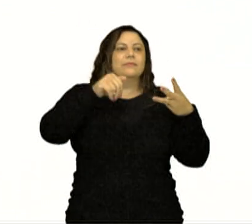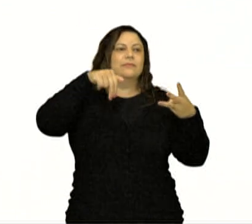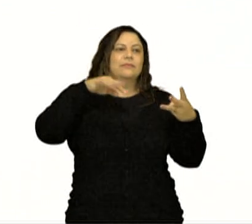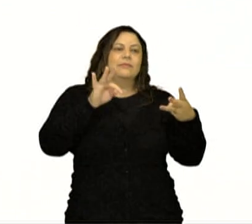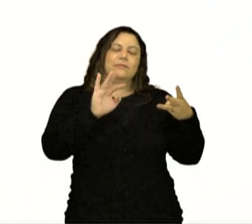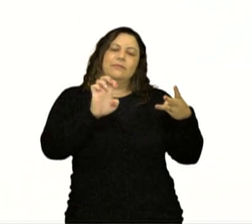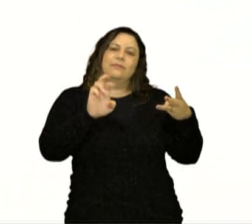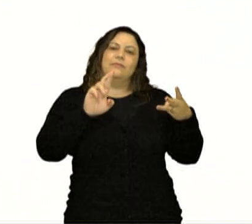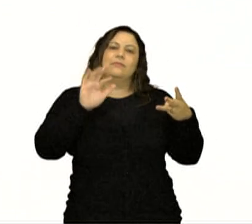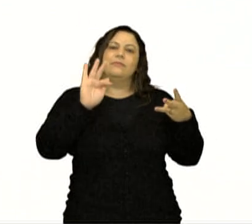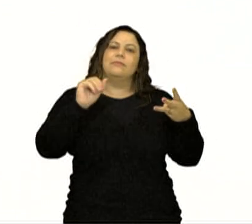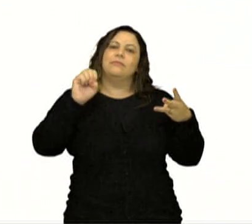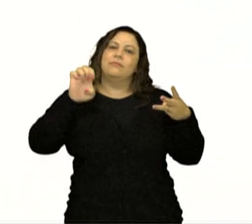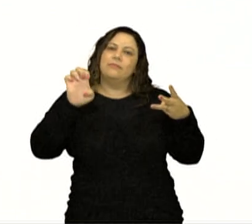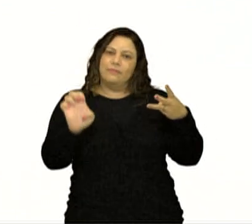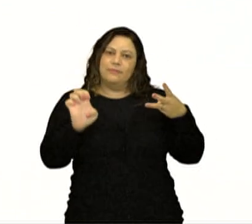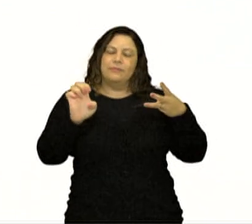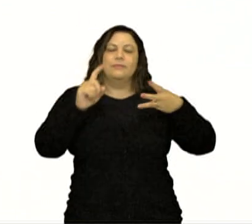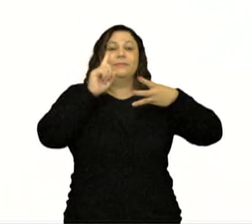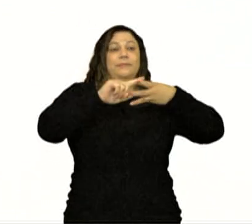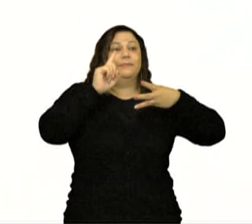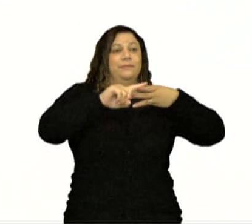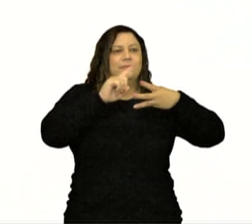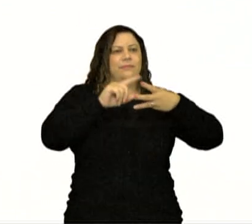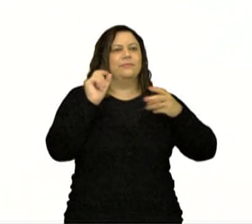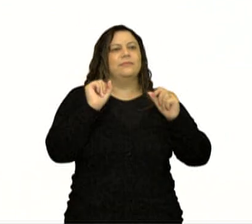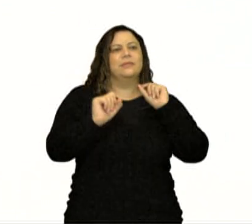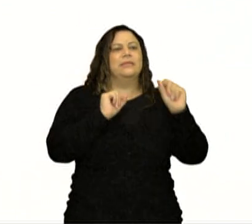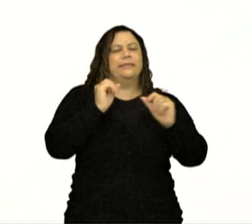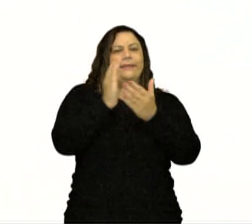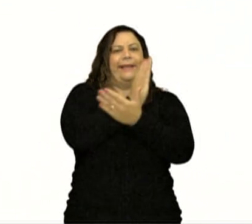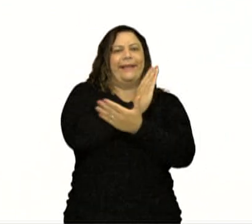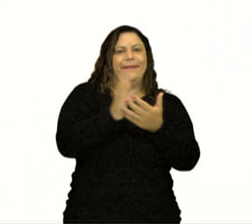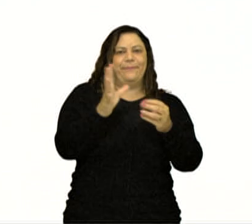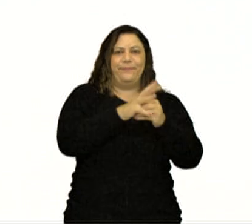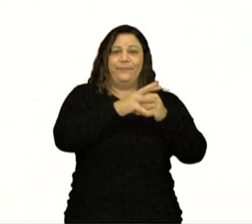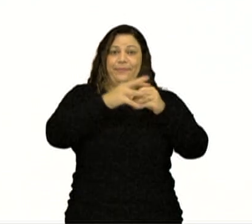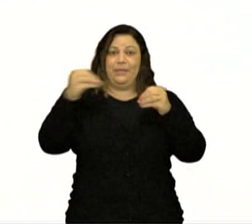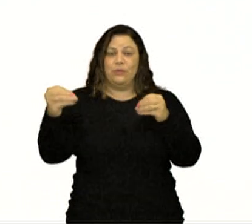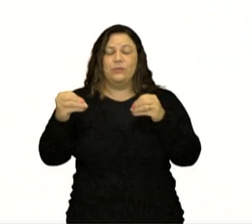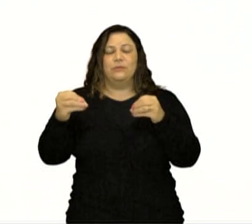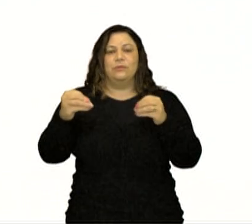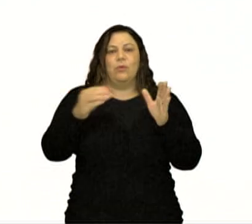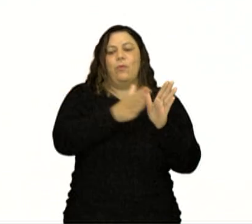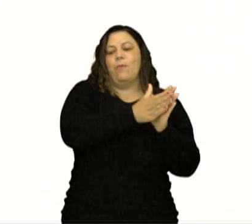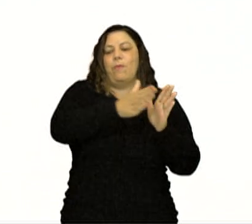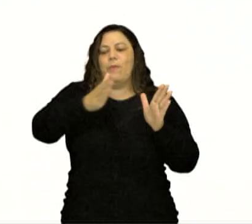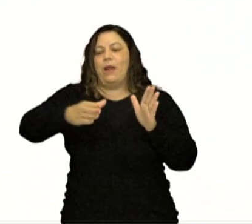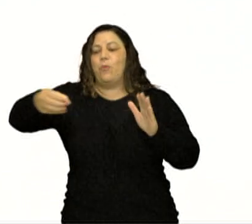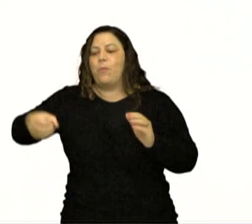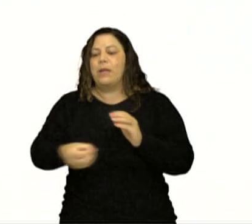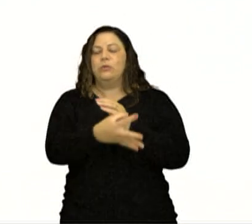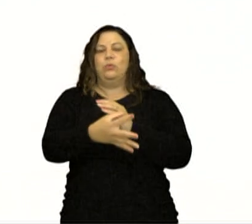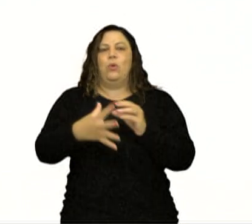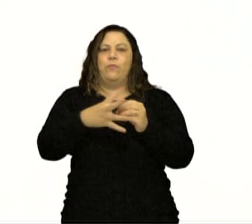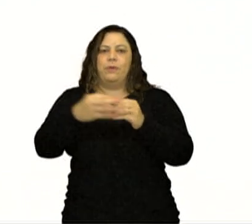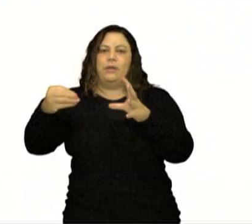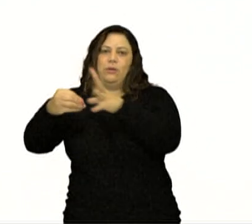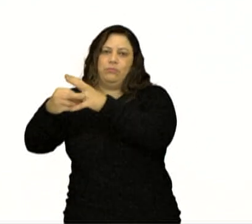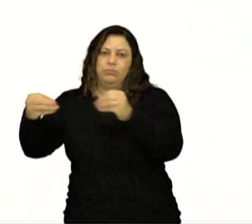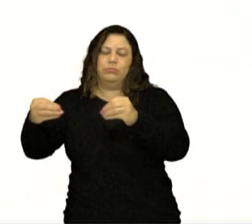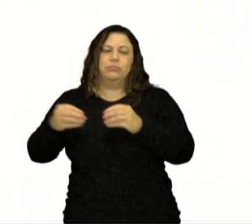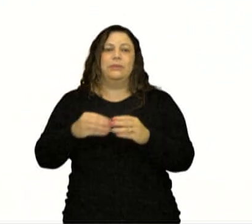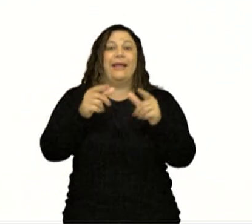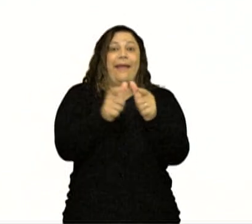dizer, ela acontece logo depois de uma divisão e vai até o início de uma nova divisão. Tá? É a